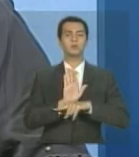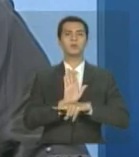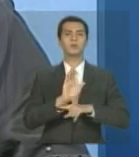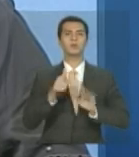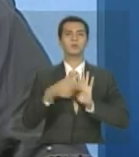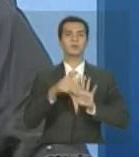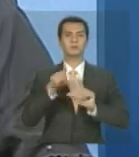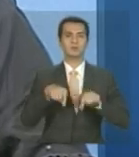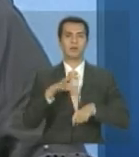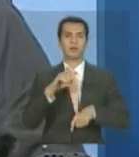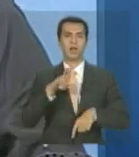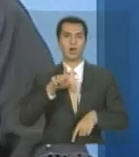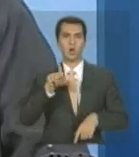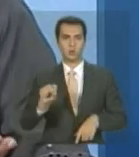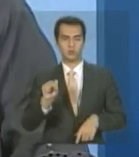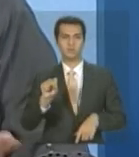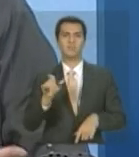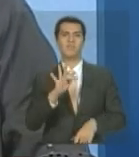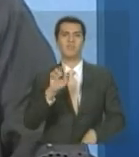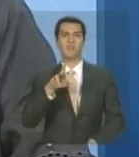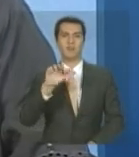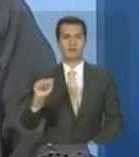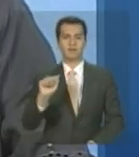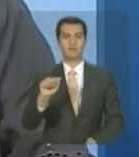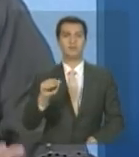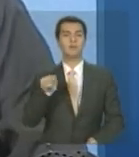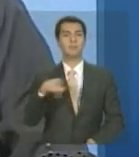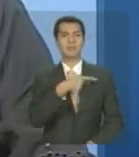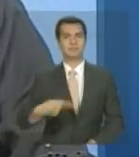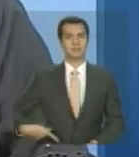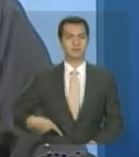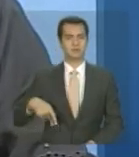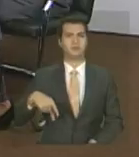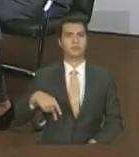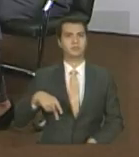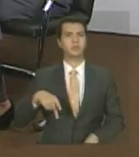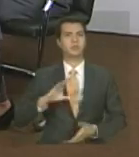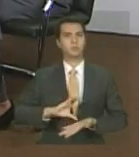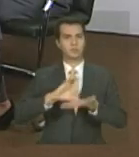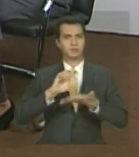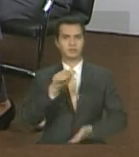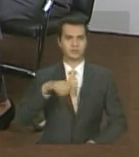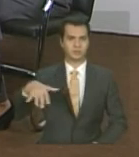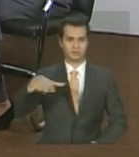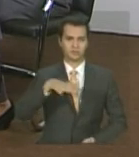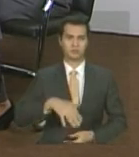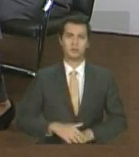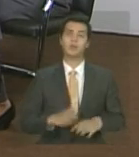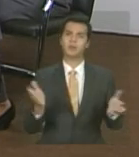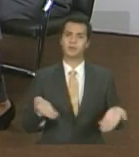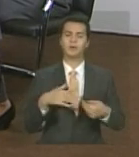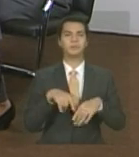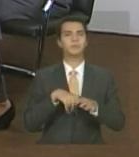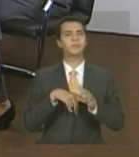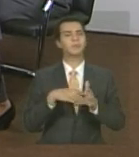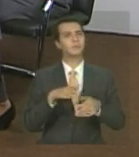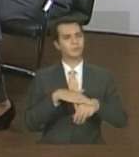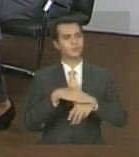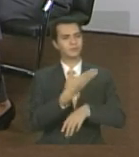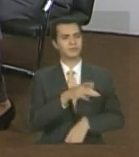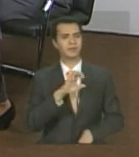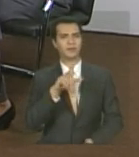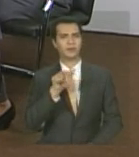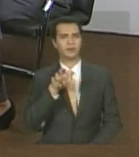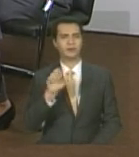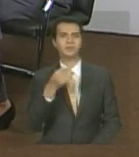Assistência Social. Bom, e a gente conversa aqui agora primeiro com a Carolina para ela trazer para a gente as considerações iniciais sobre essa nossa